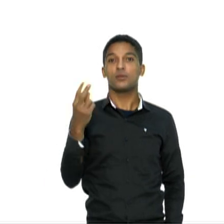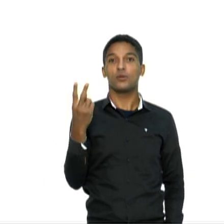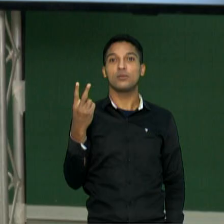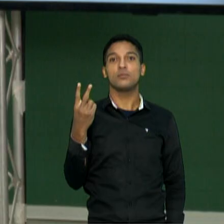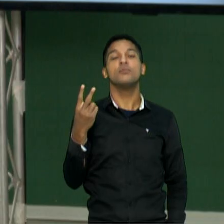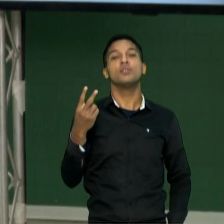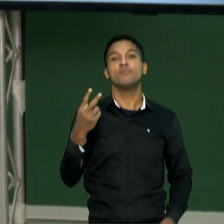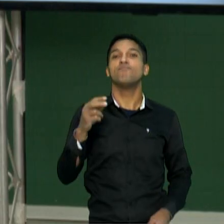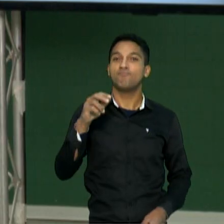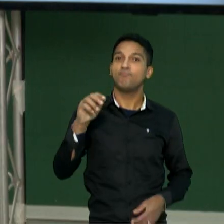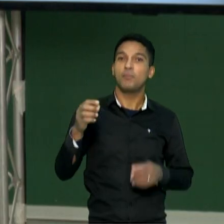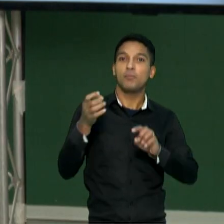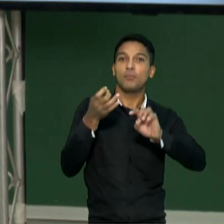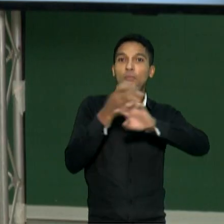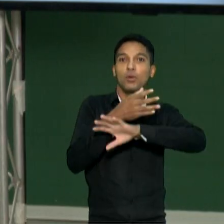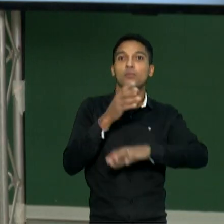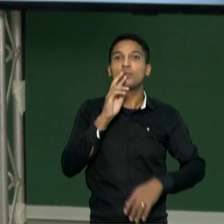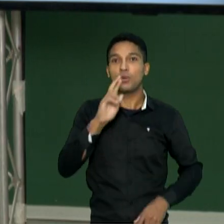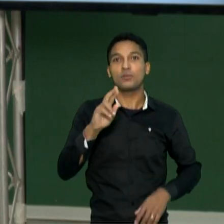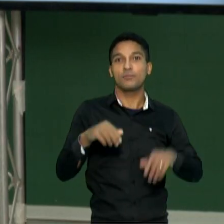o item A. Ok?